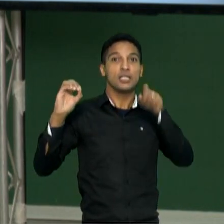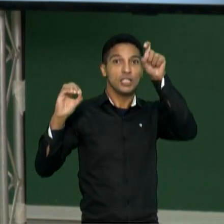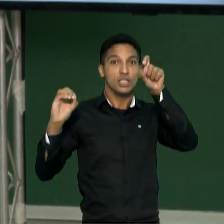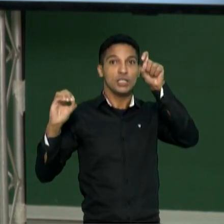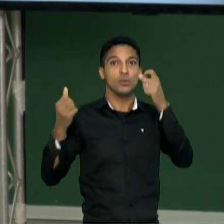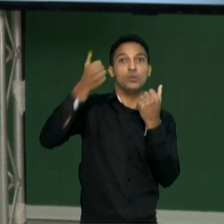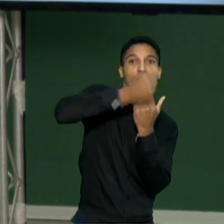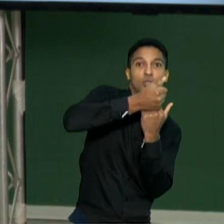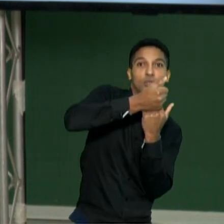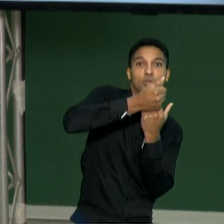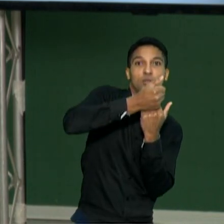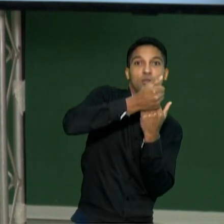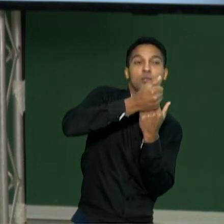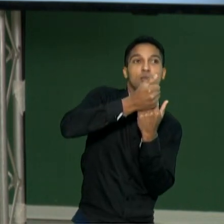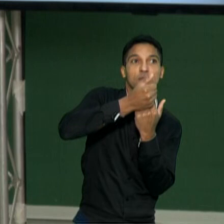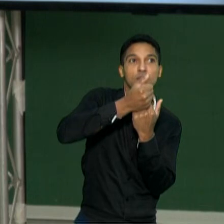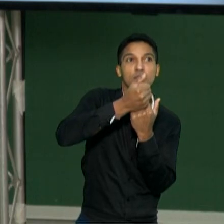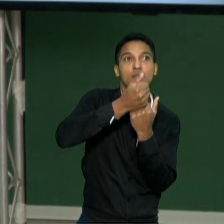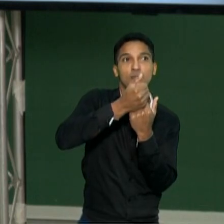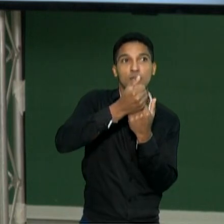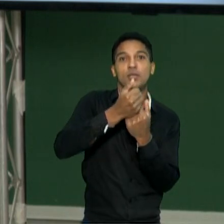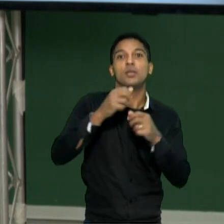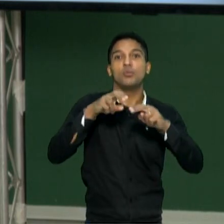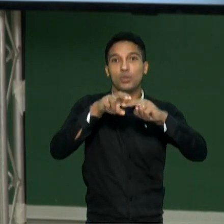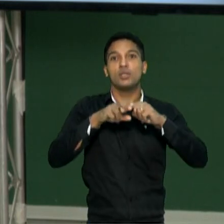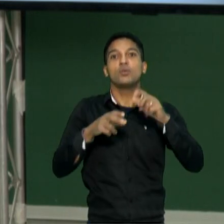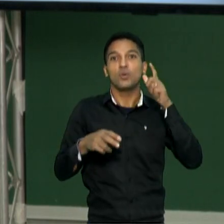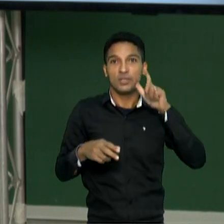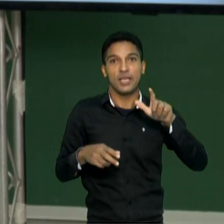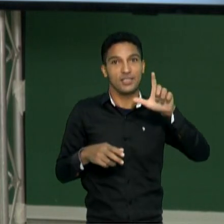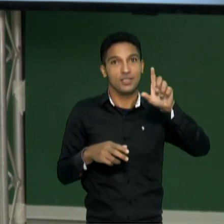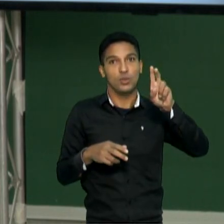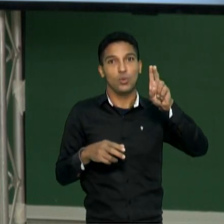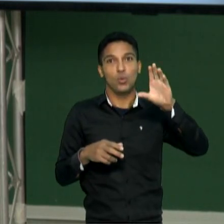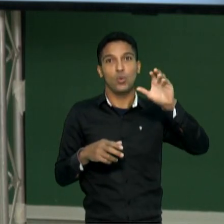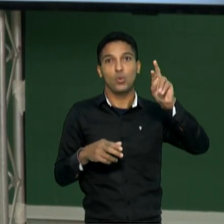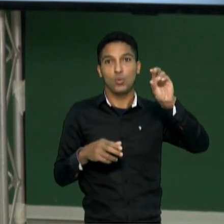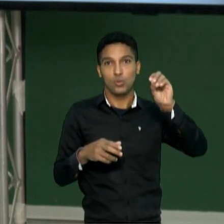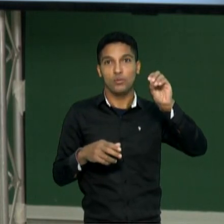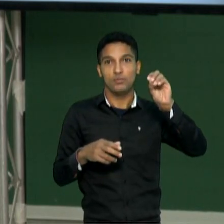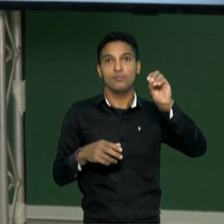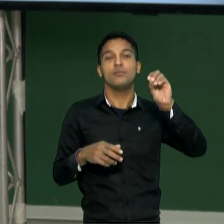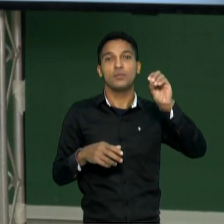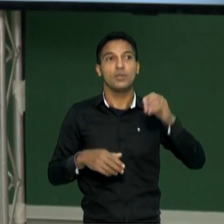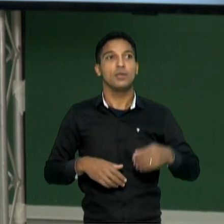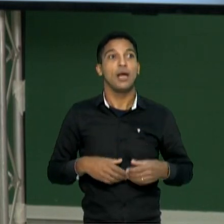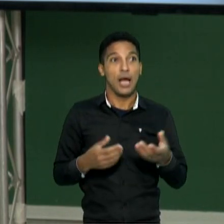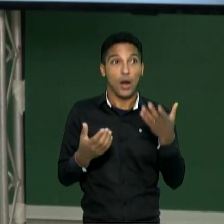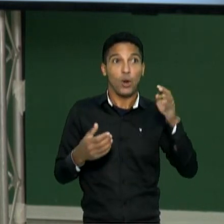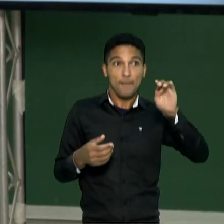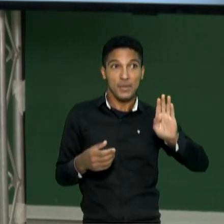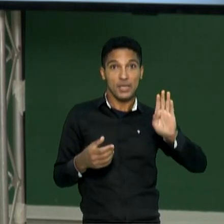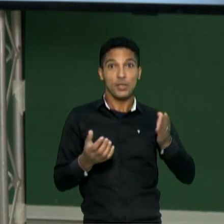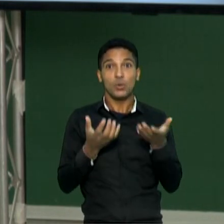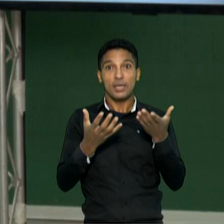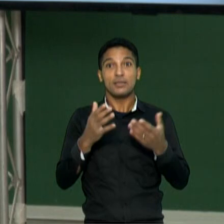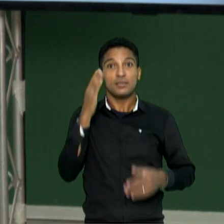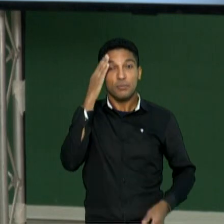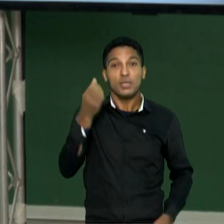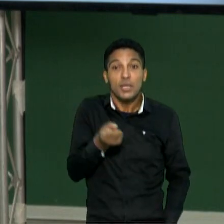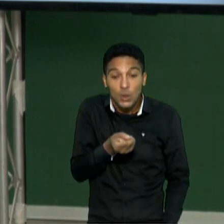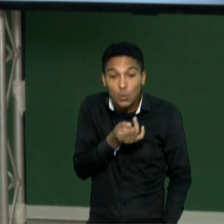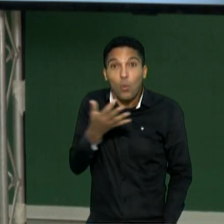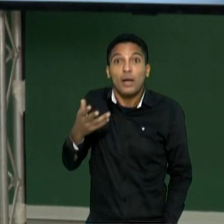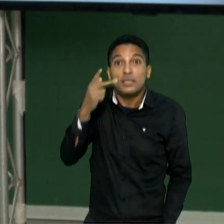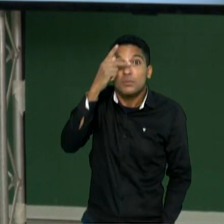X. Porque substituindo ele no X, eu vou ter o lucro. Agora aqui não, se eu quero saber qual é o número de